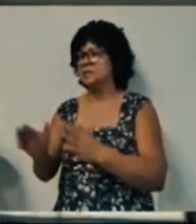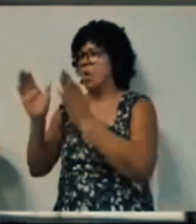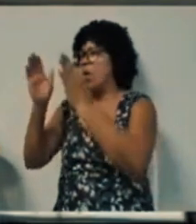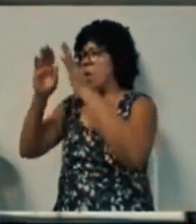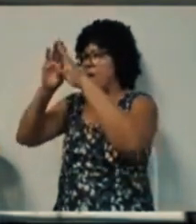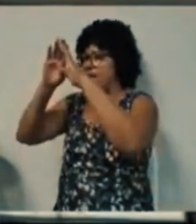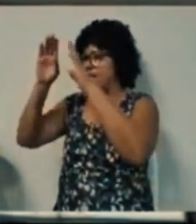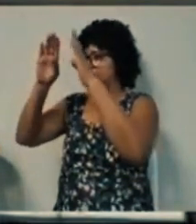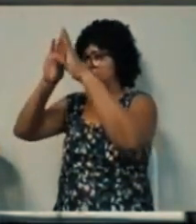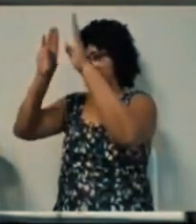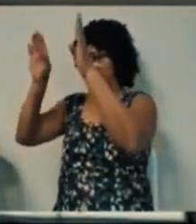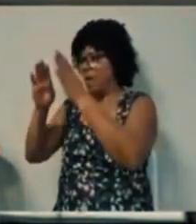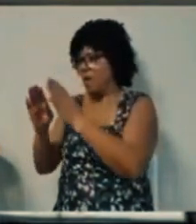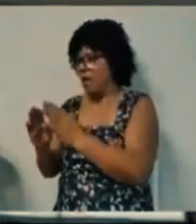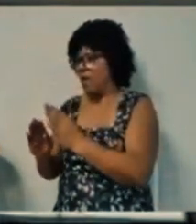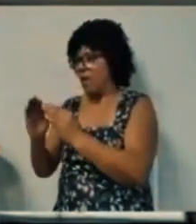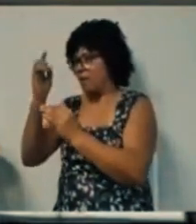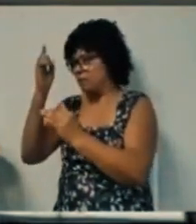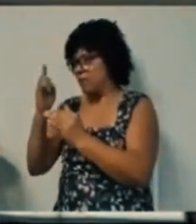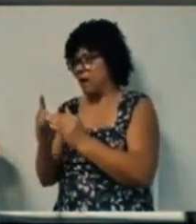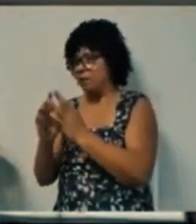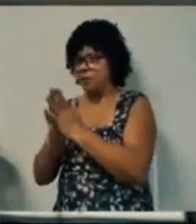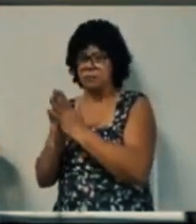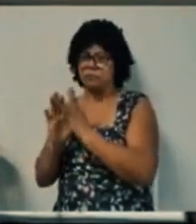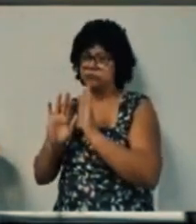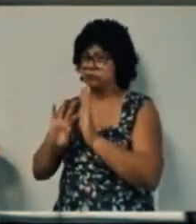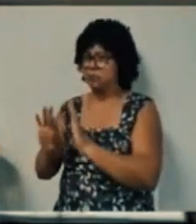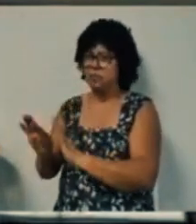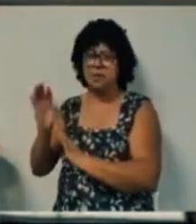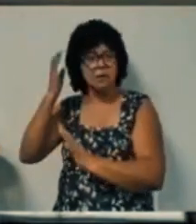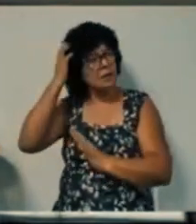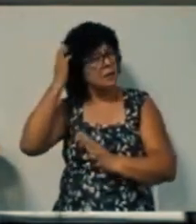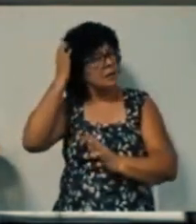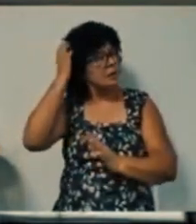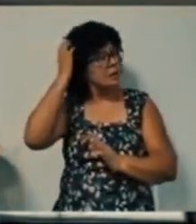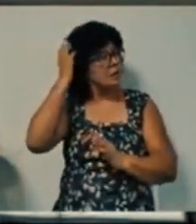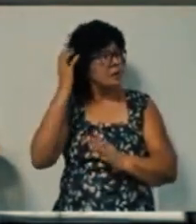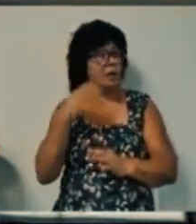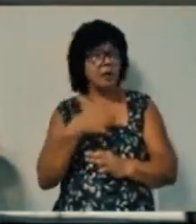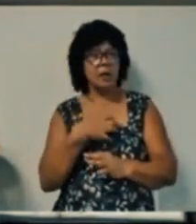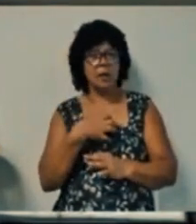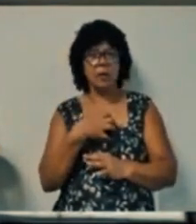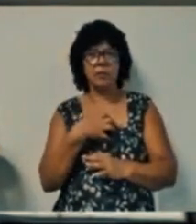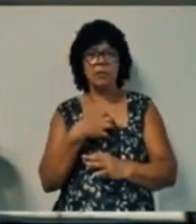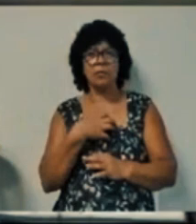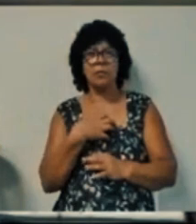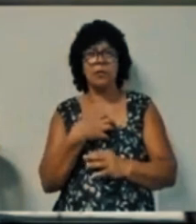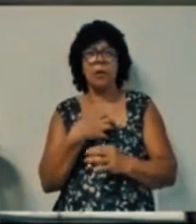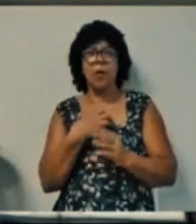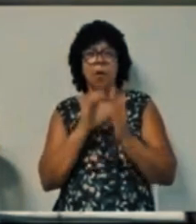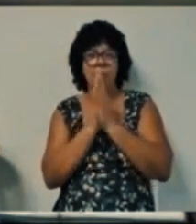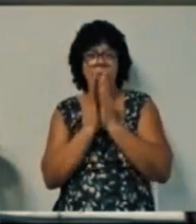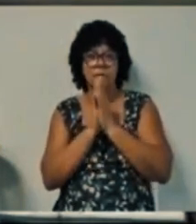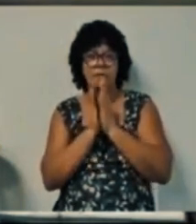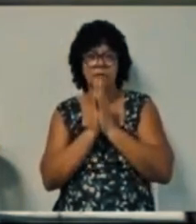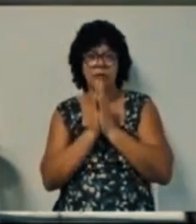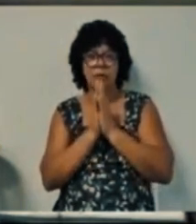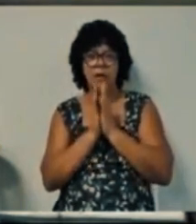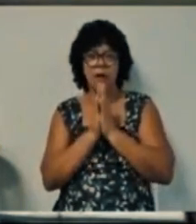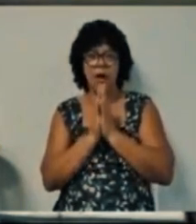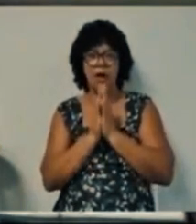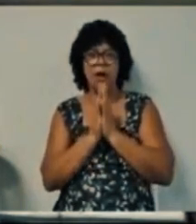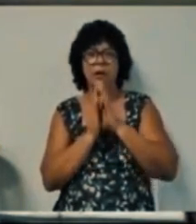Chegamos, conversamos com ela, oramos. Enquanto eu orava, o Espírito Santo falou ao meu coração: propõe para